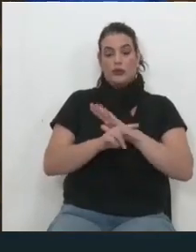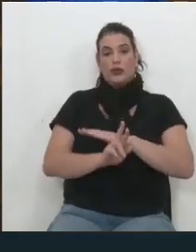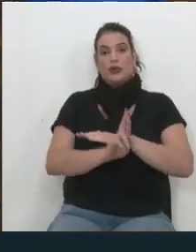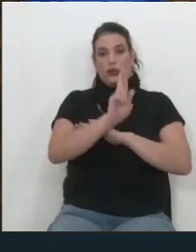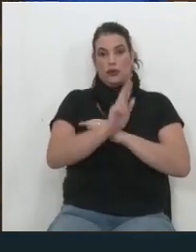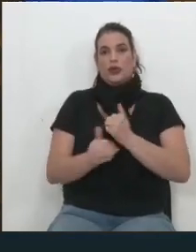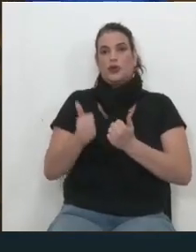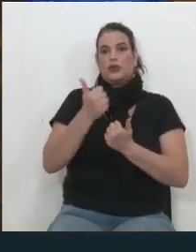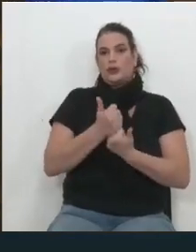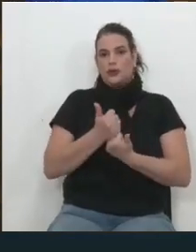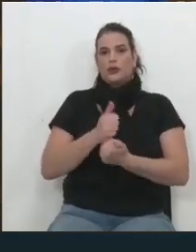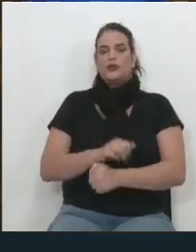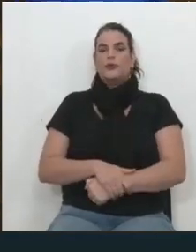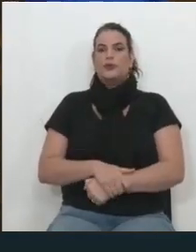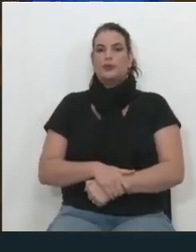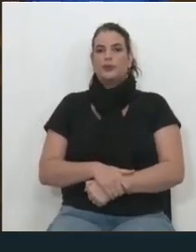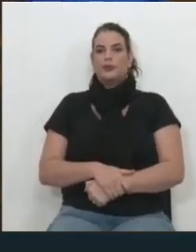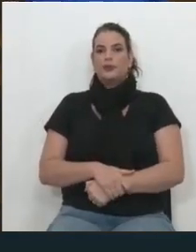suplentes.